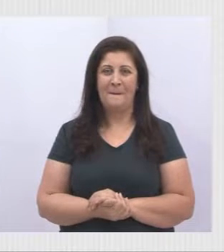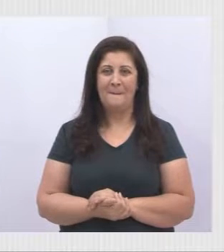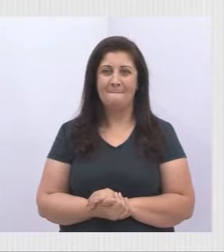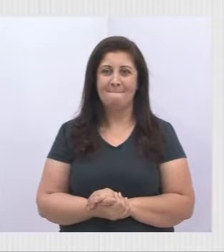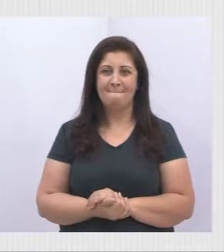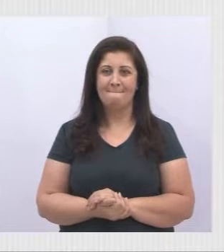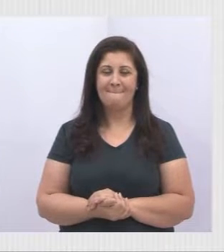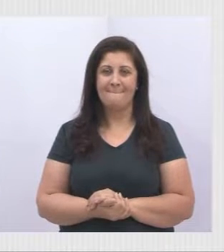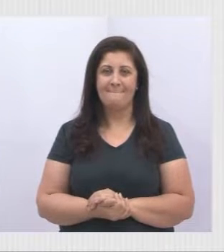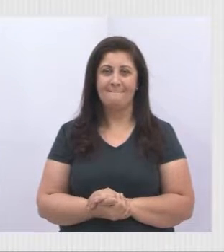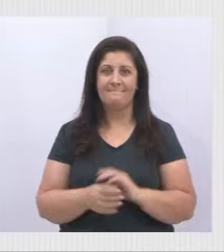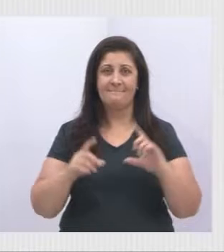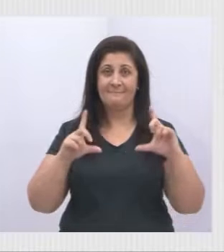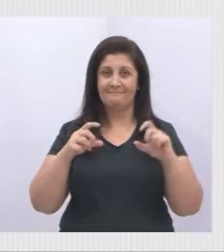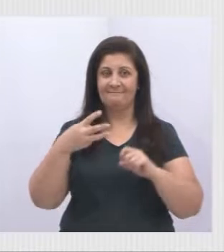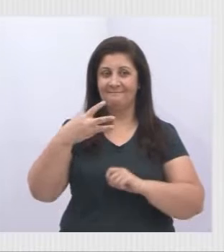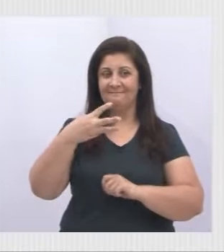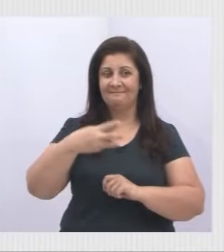A foto 3.